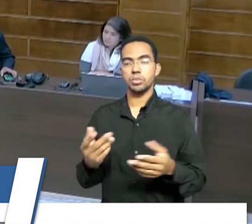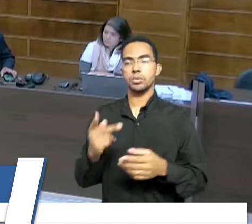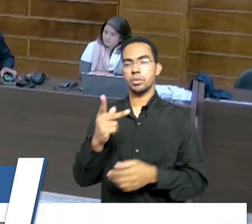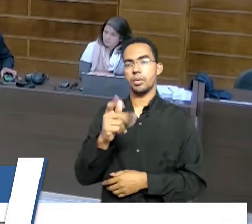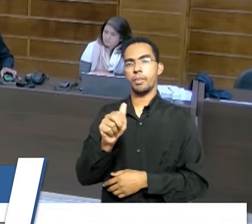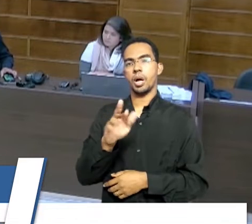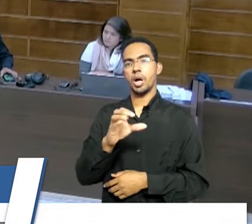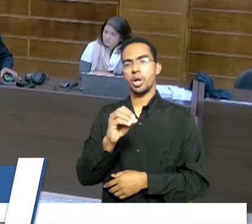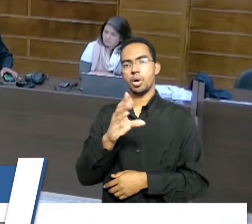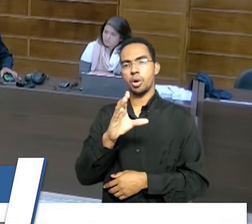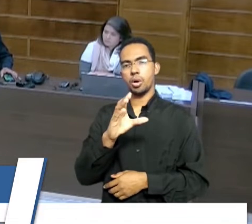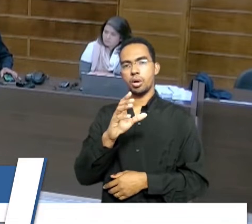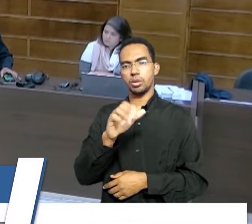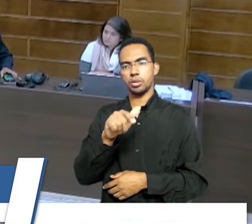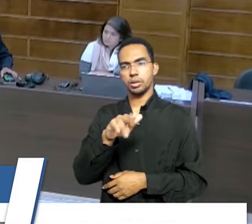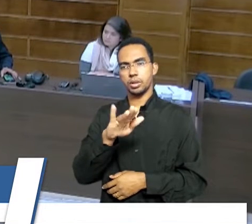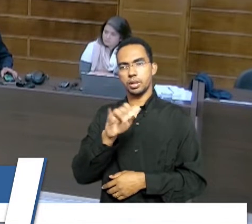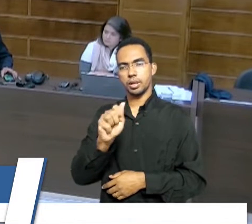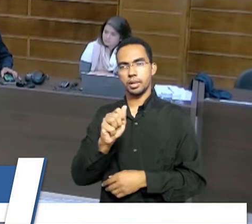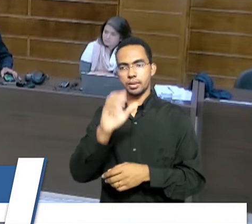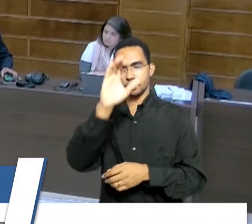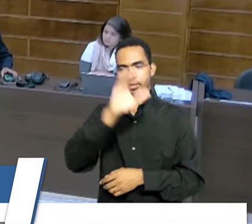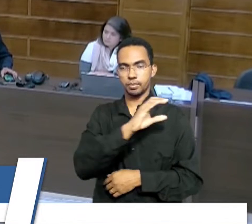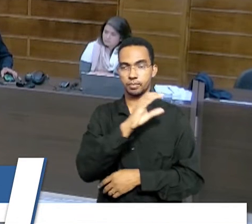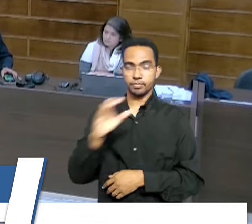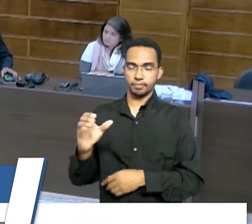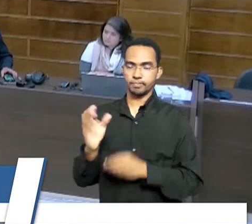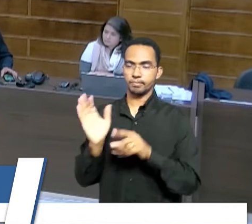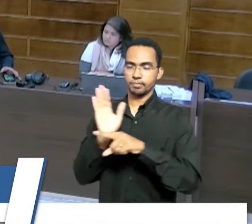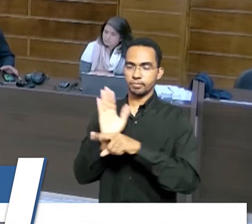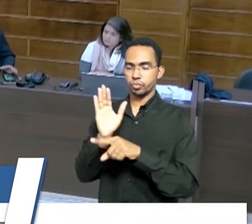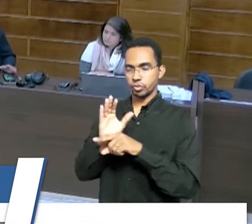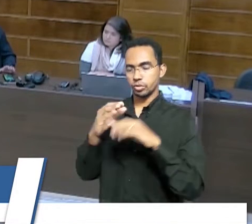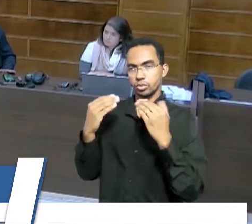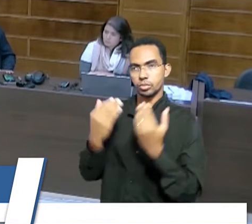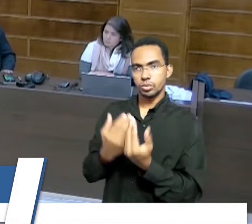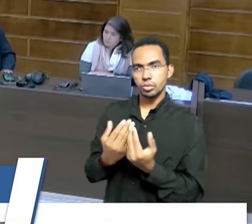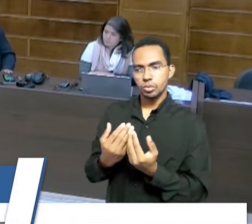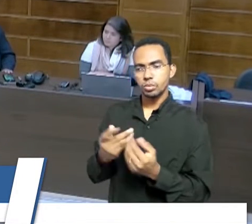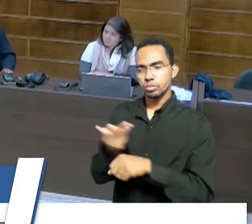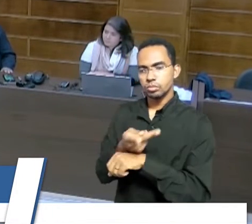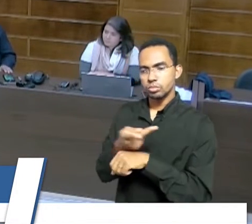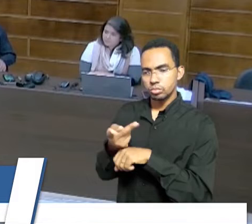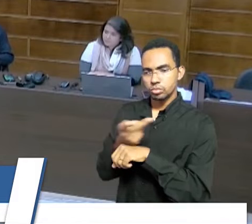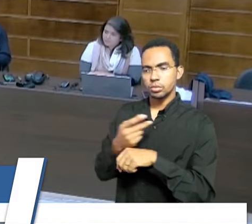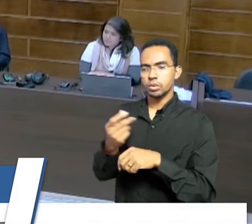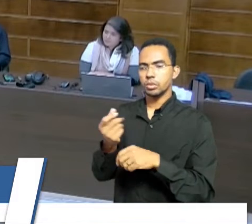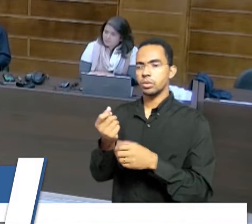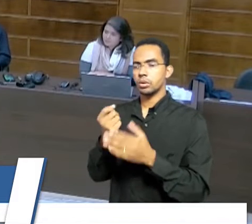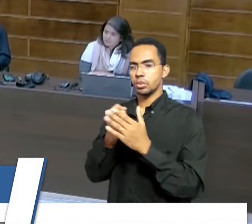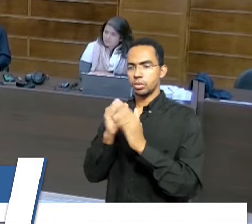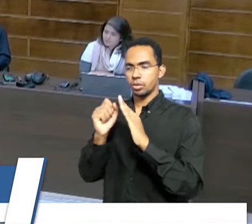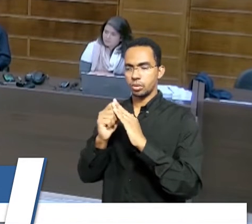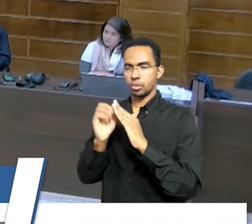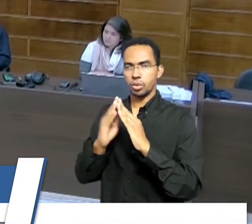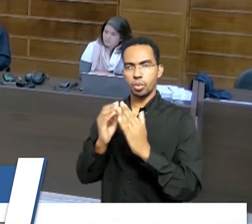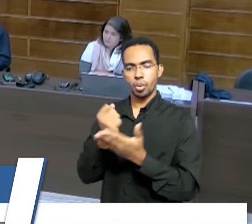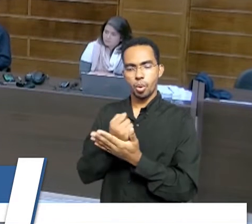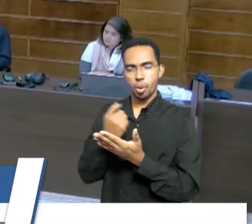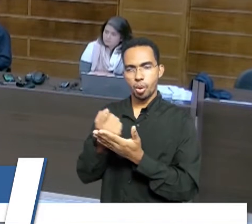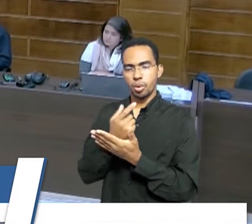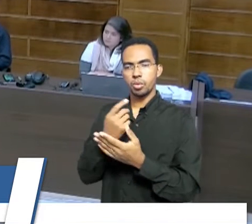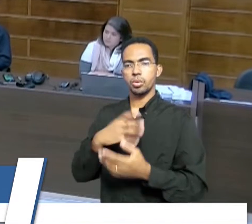da comunidade, buscava fazer medicamentos caseiros para a cura de inúmeras doenças, como